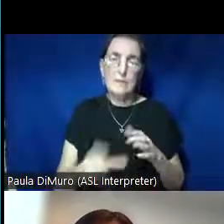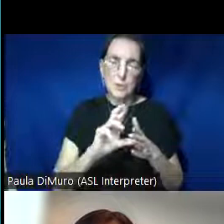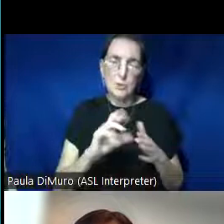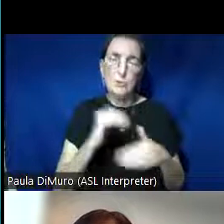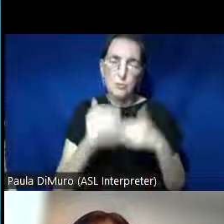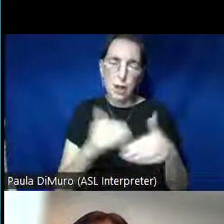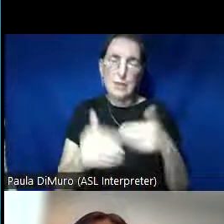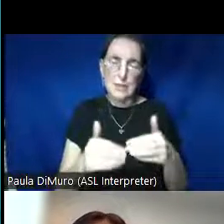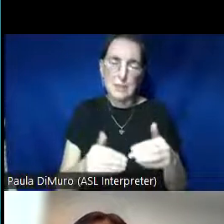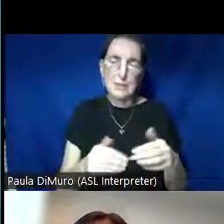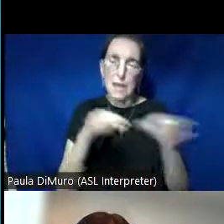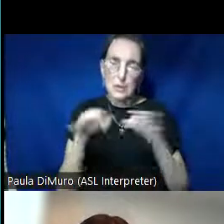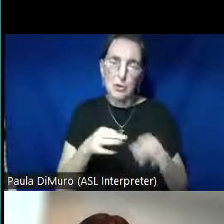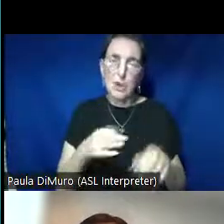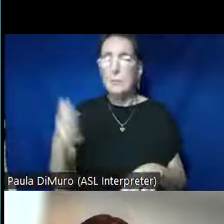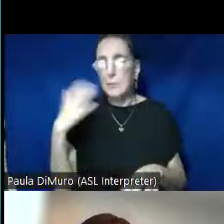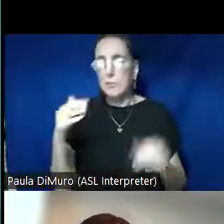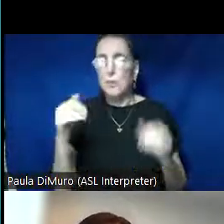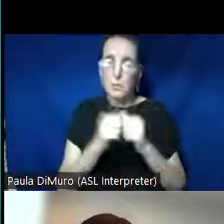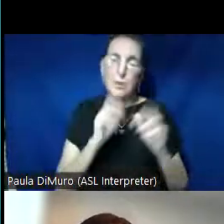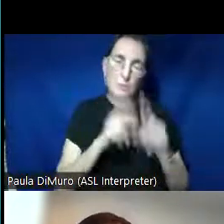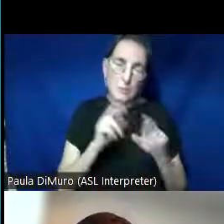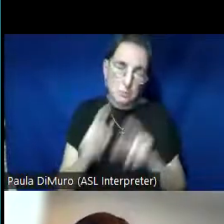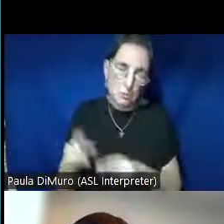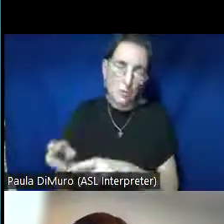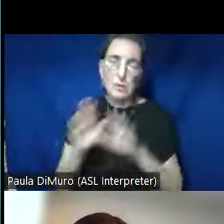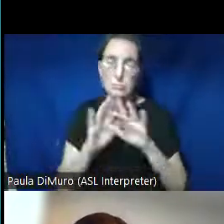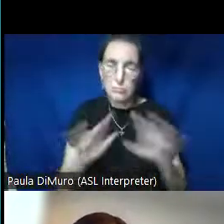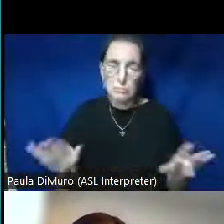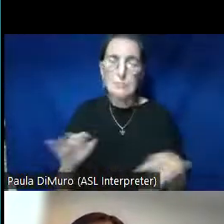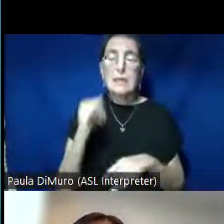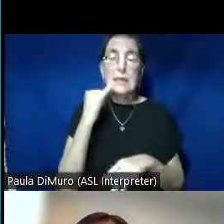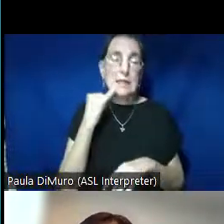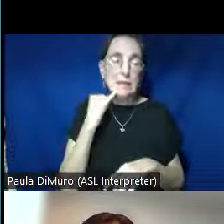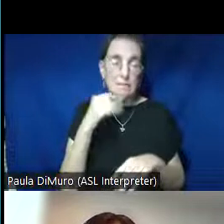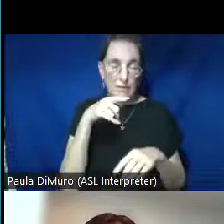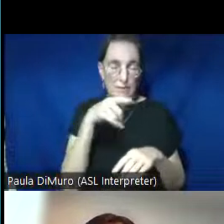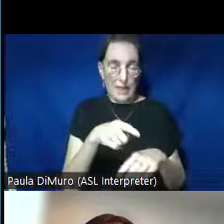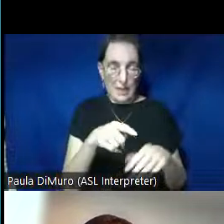processo di revisione mas allungato che un fala menziona.